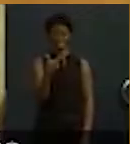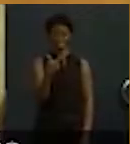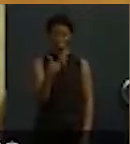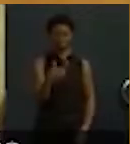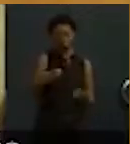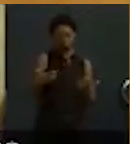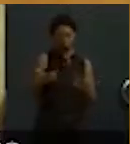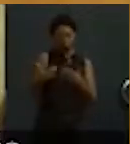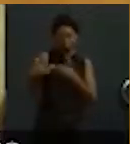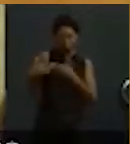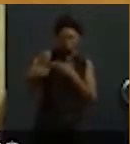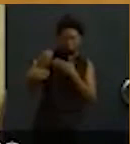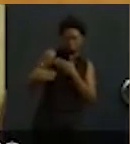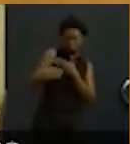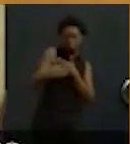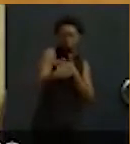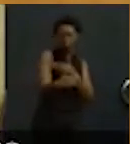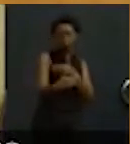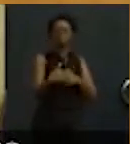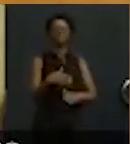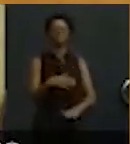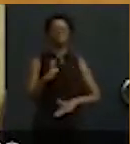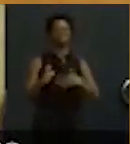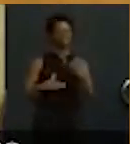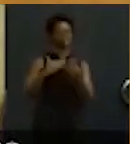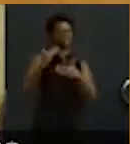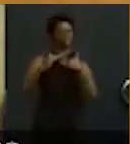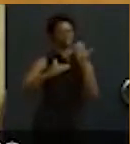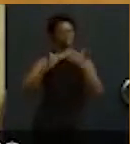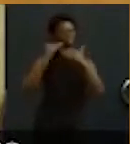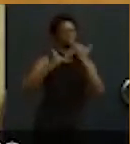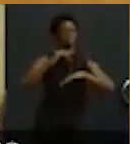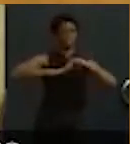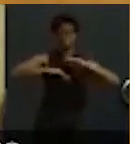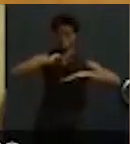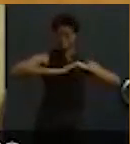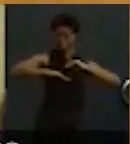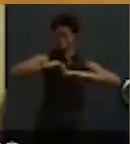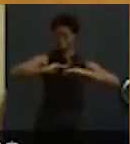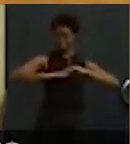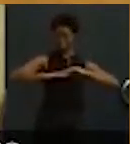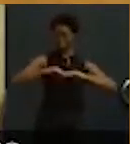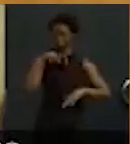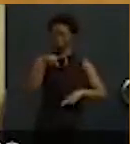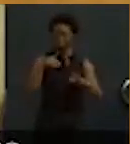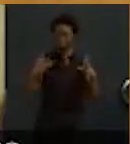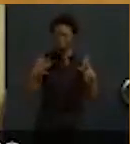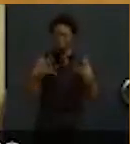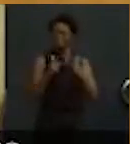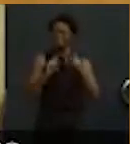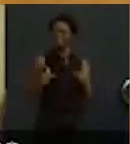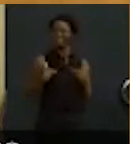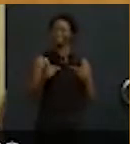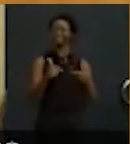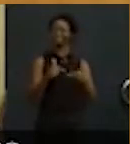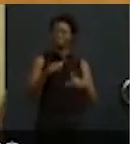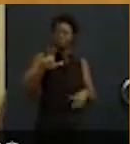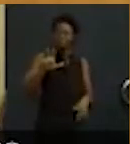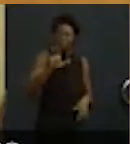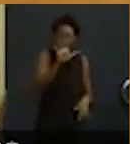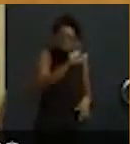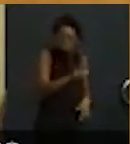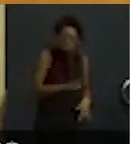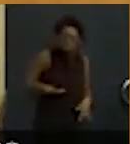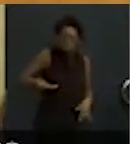então, vem galgando diversos degraus da carreira, tendo expressiva atuação em diversas áreas de